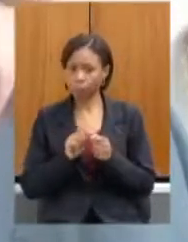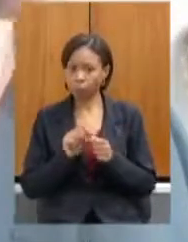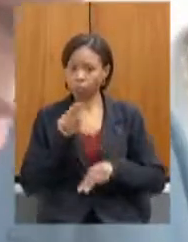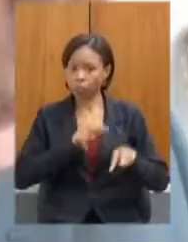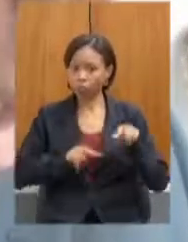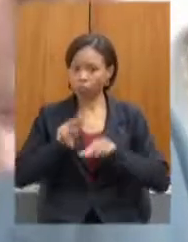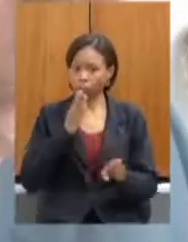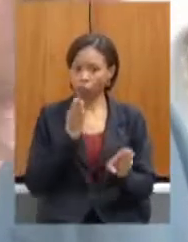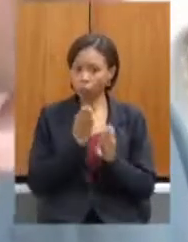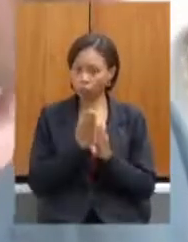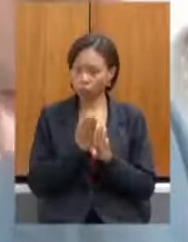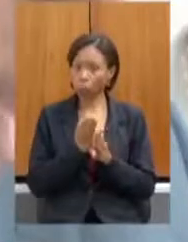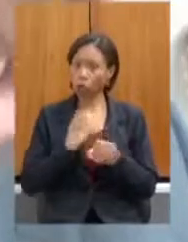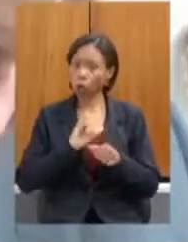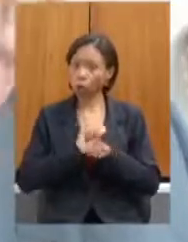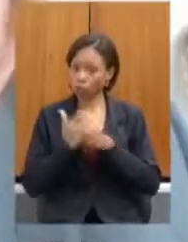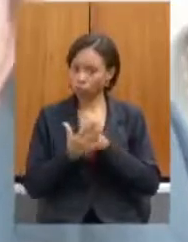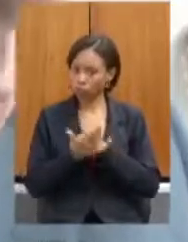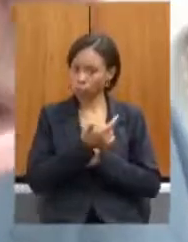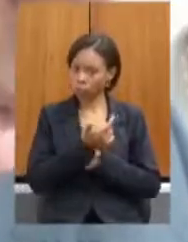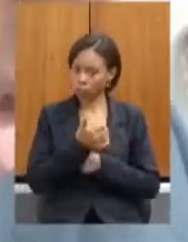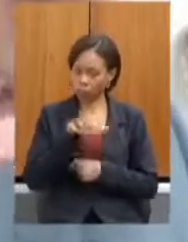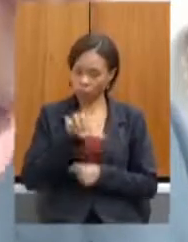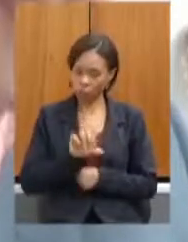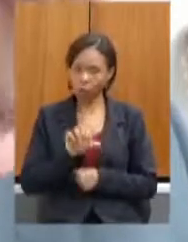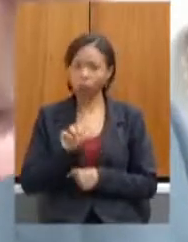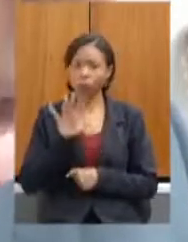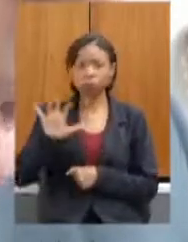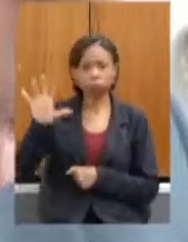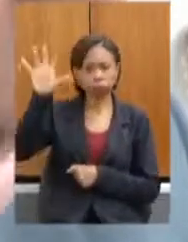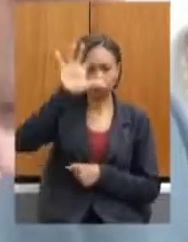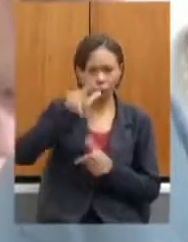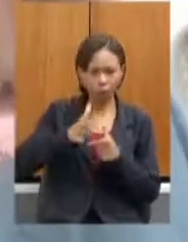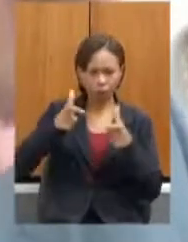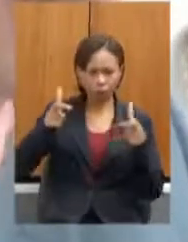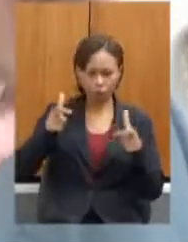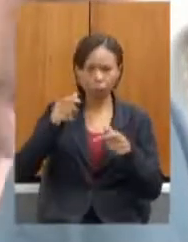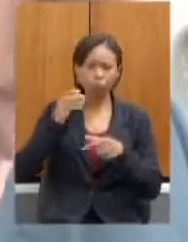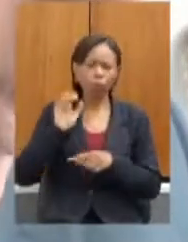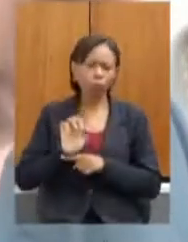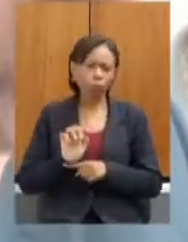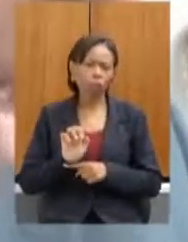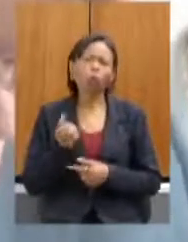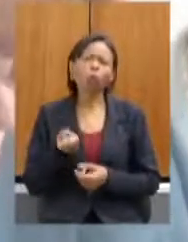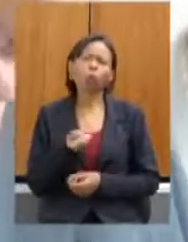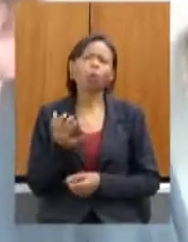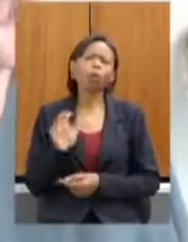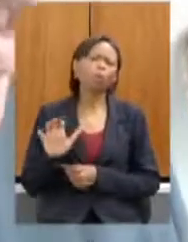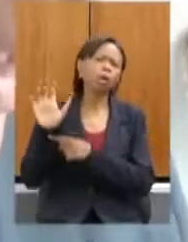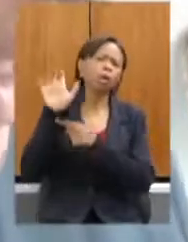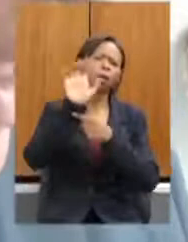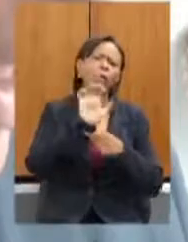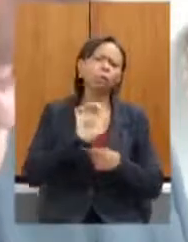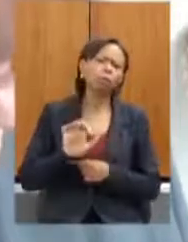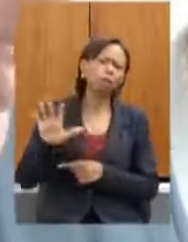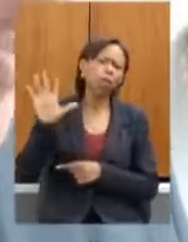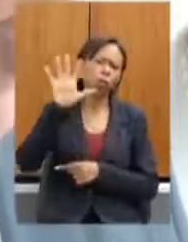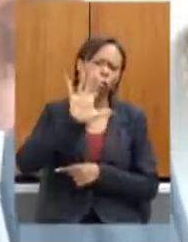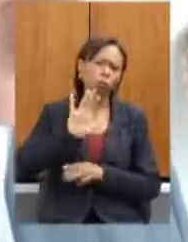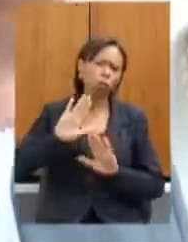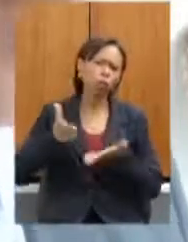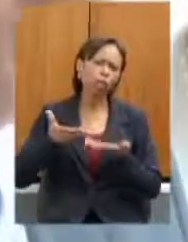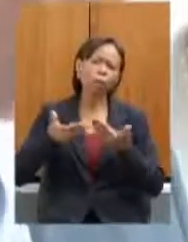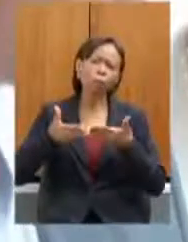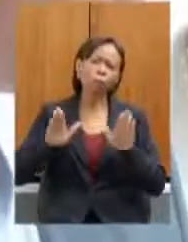dos exames diagnóstico be19 e todas as marcas regiões do Estado quantos e quais regiões foram abertos Tais